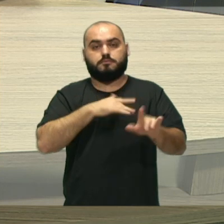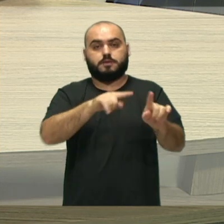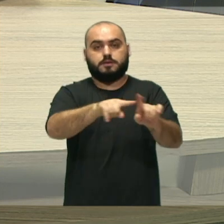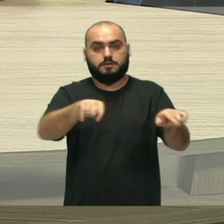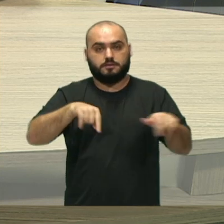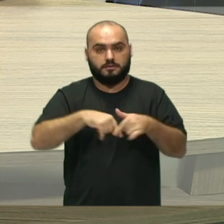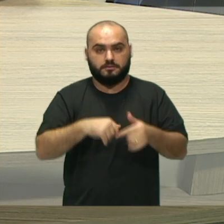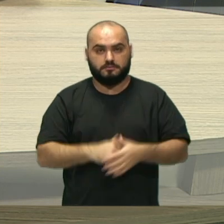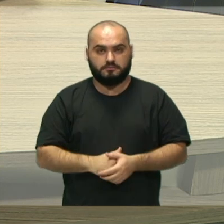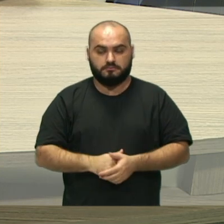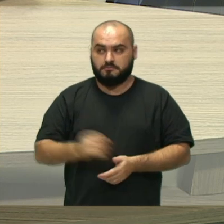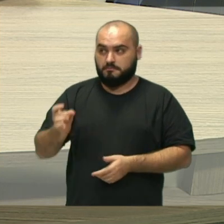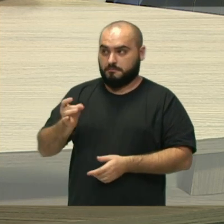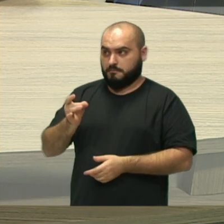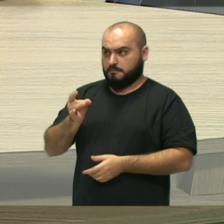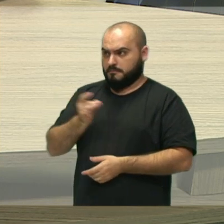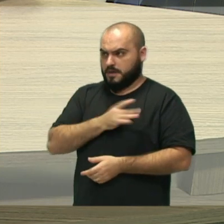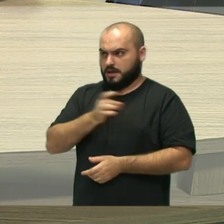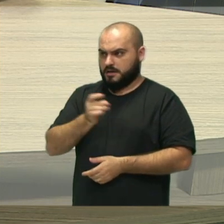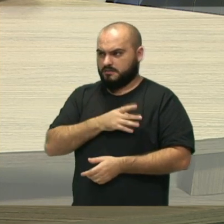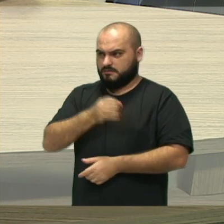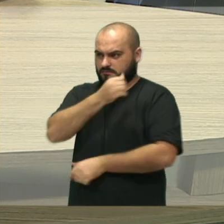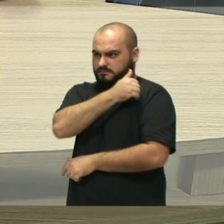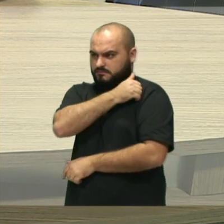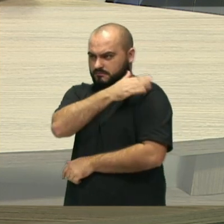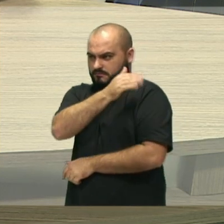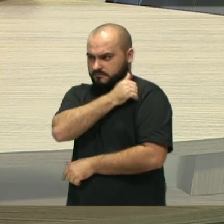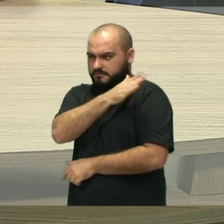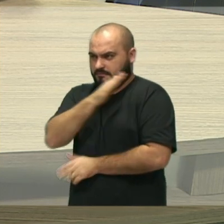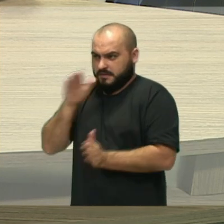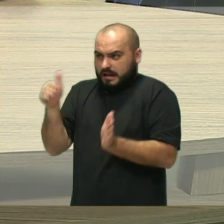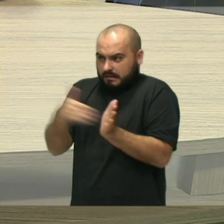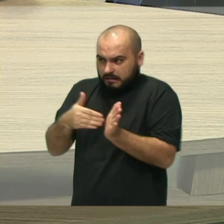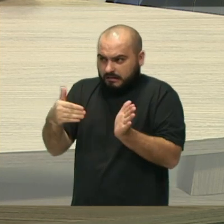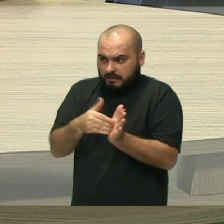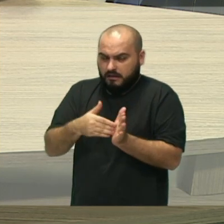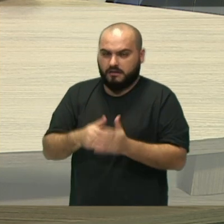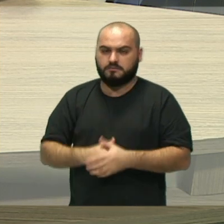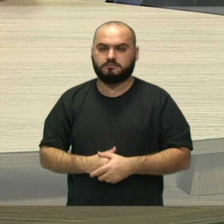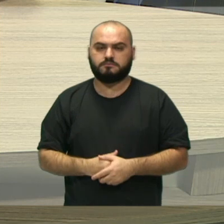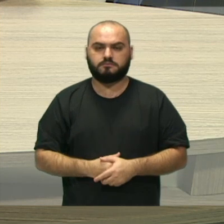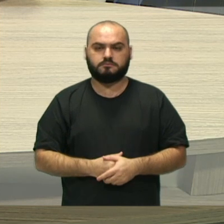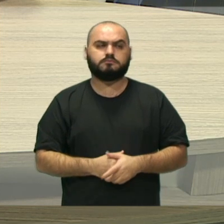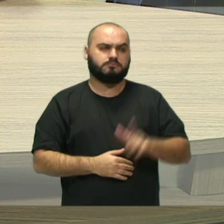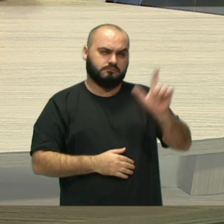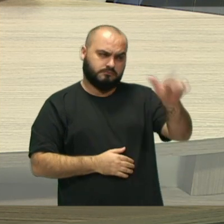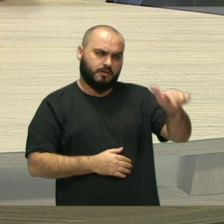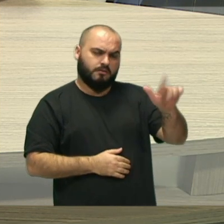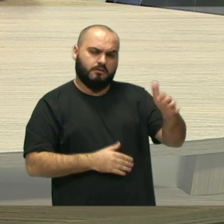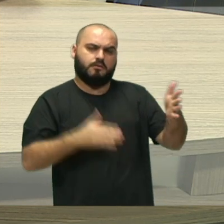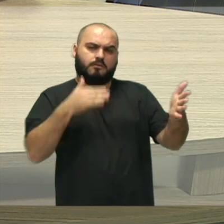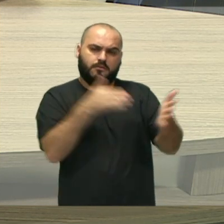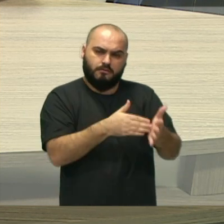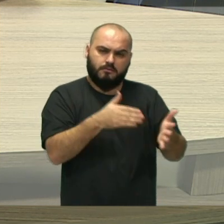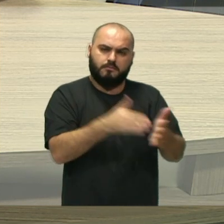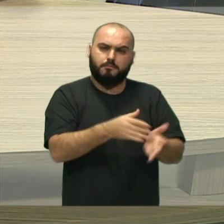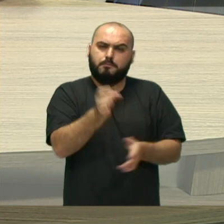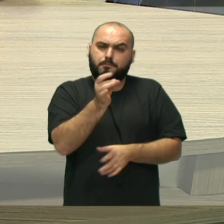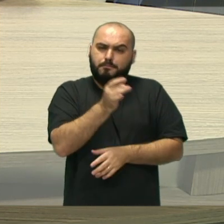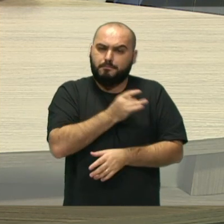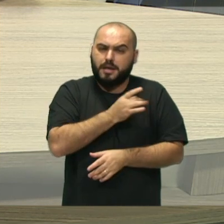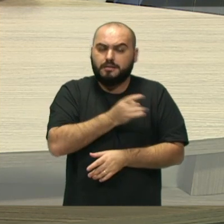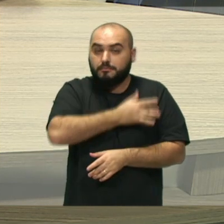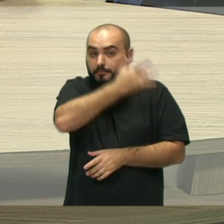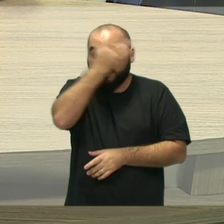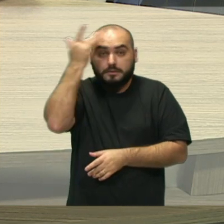do estigma, o senhor imagina, ou por próprio preconceito? Não, é o estigma, é o medo de que assim, as pessoas